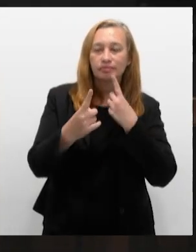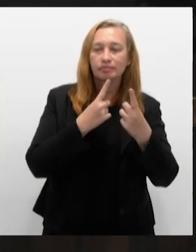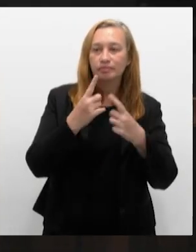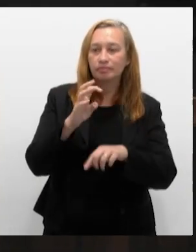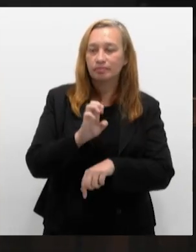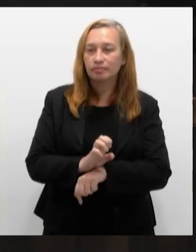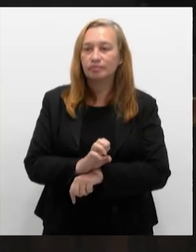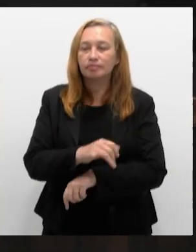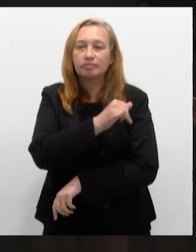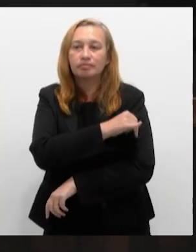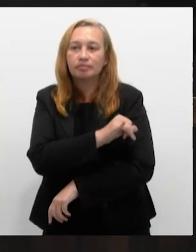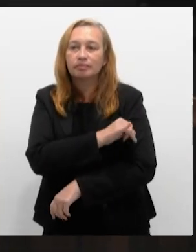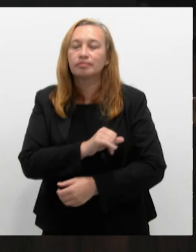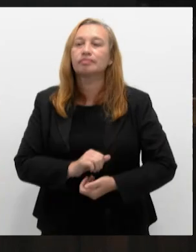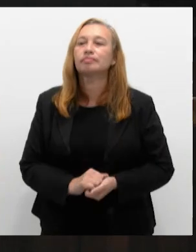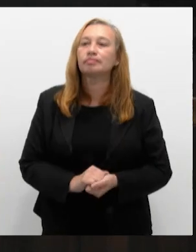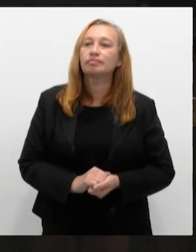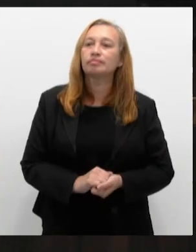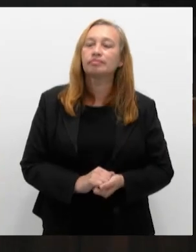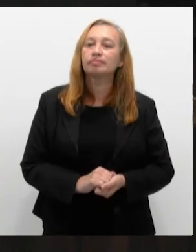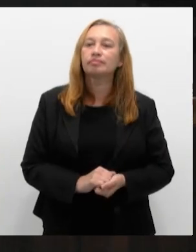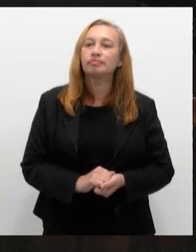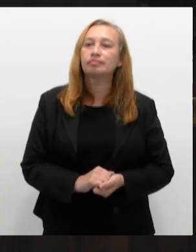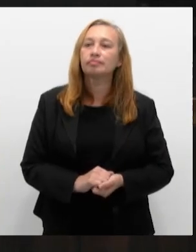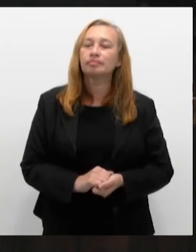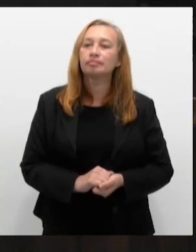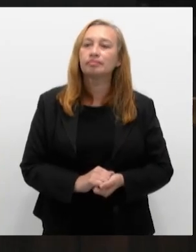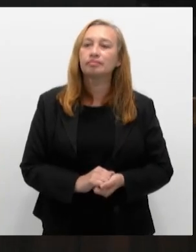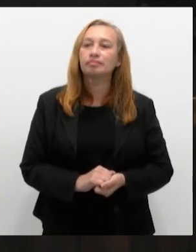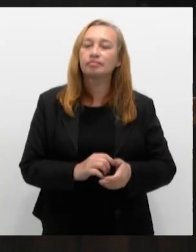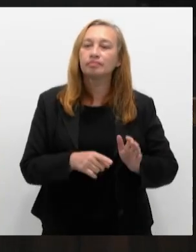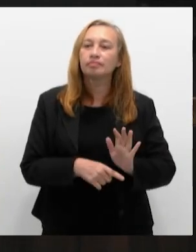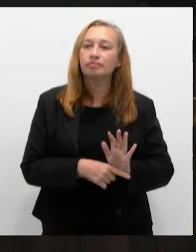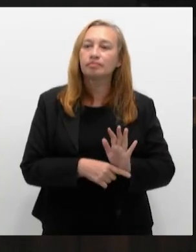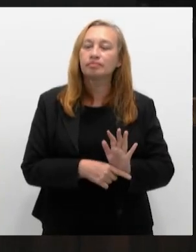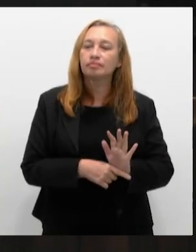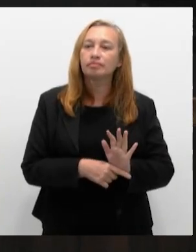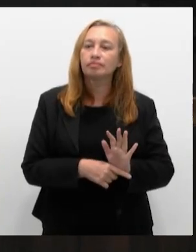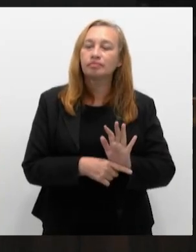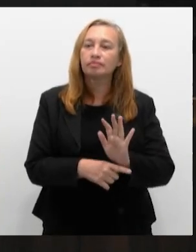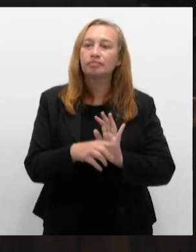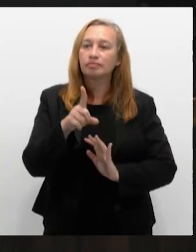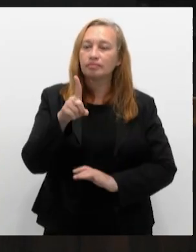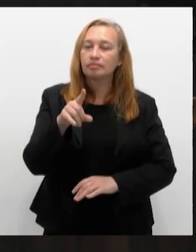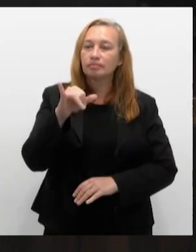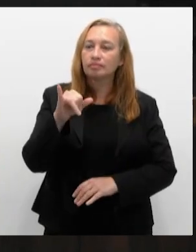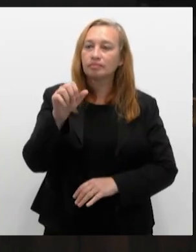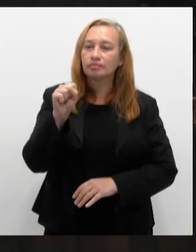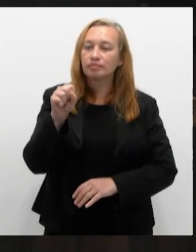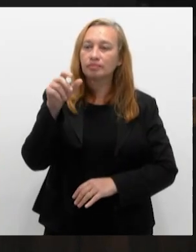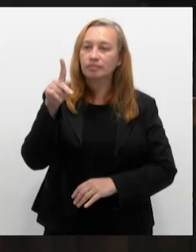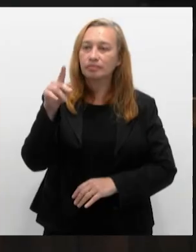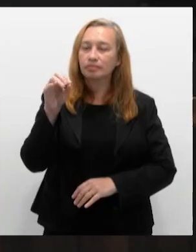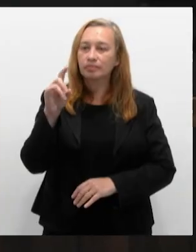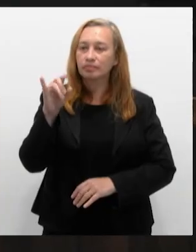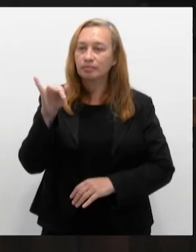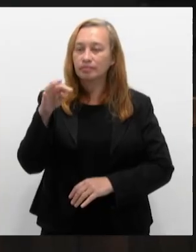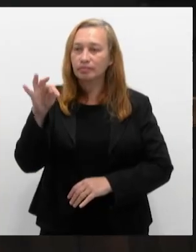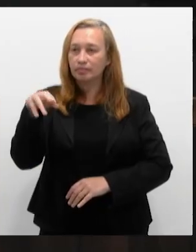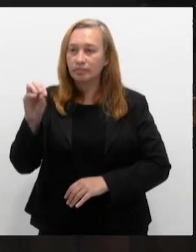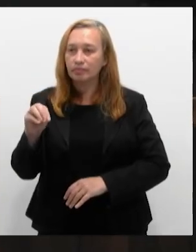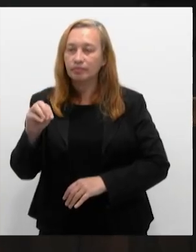do Estado do Rio de Janeiro a fornecerem dispositivos eletrônicos, tags, aos veículos das polícias